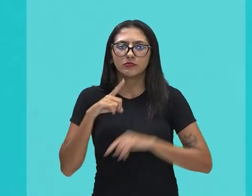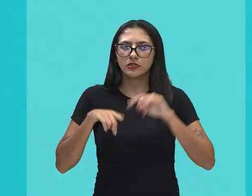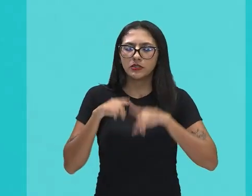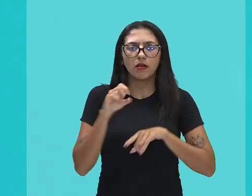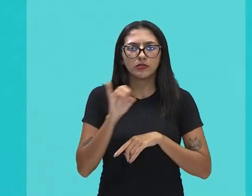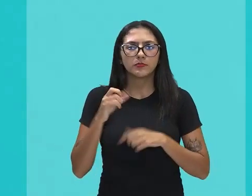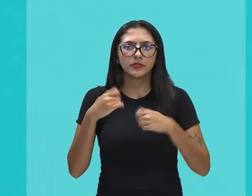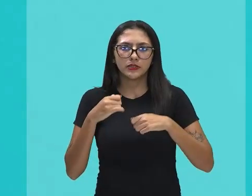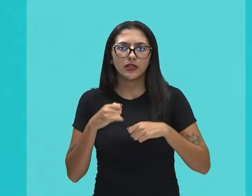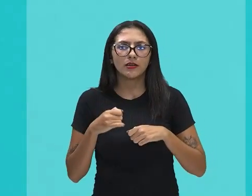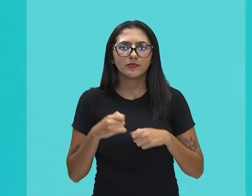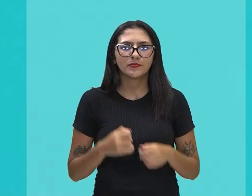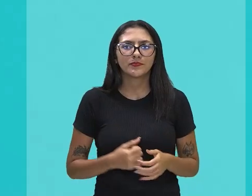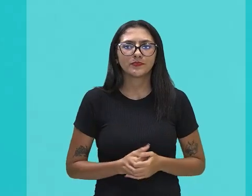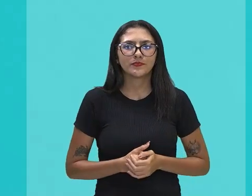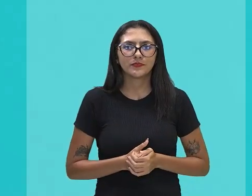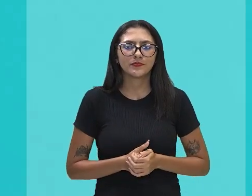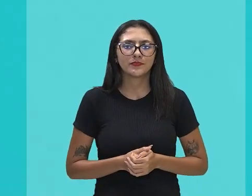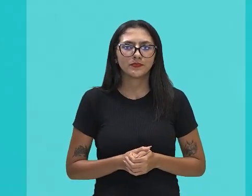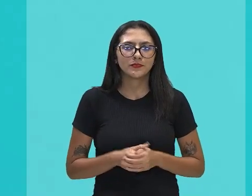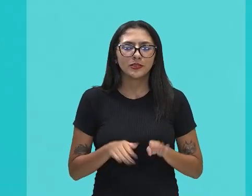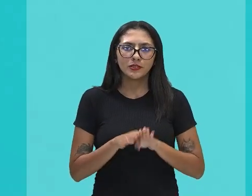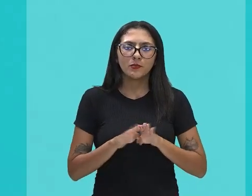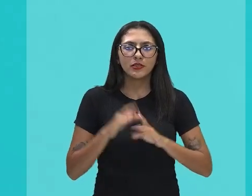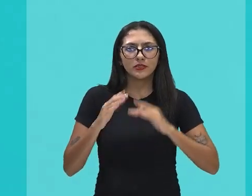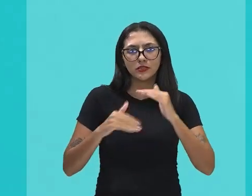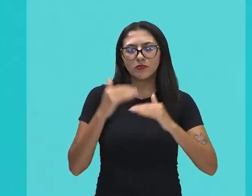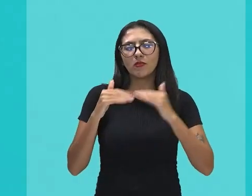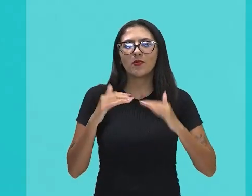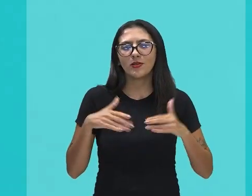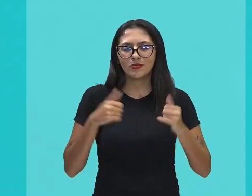precisa e desenvolva essa atividade da melhor forma possível.